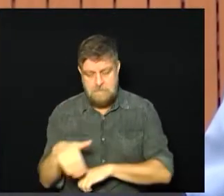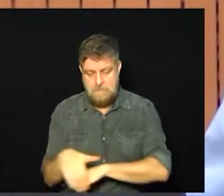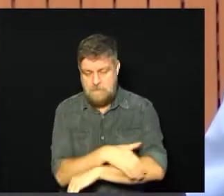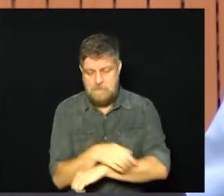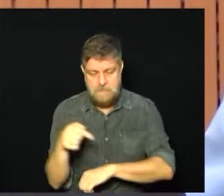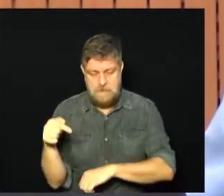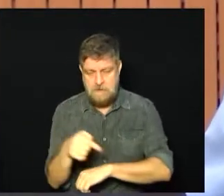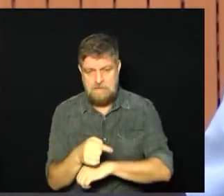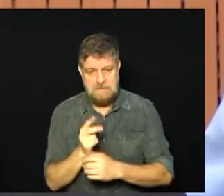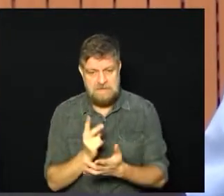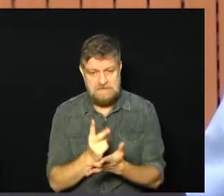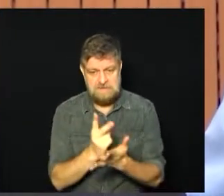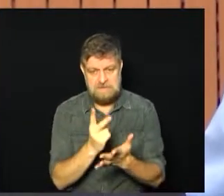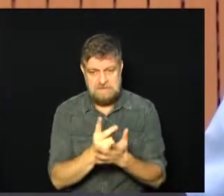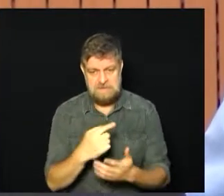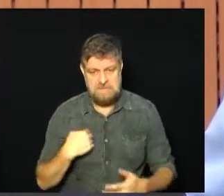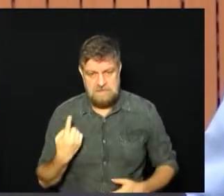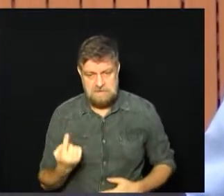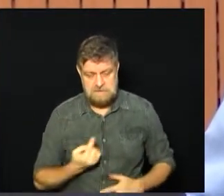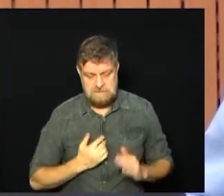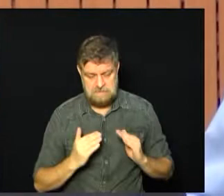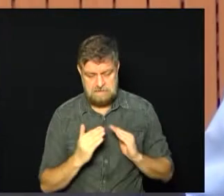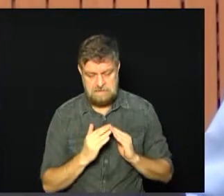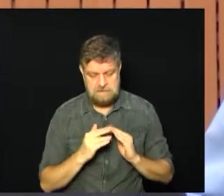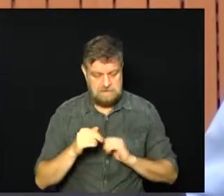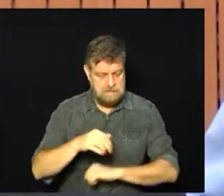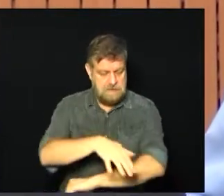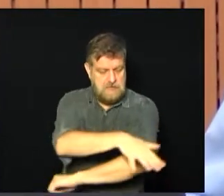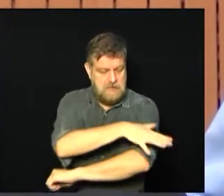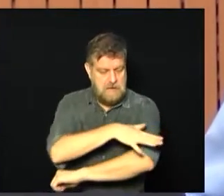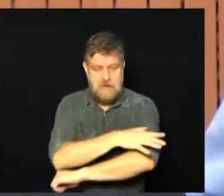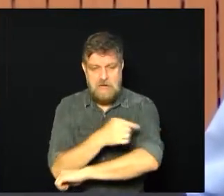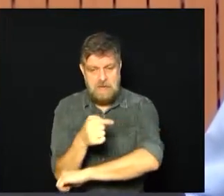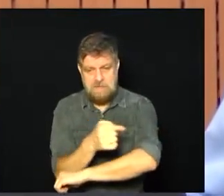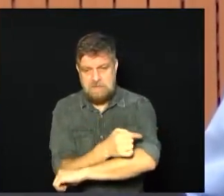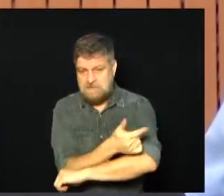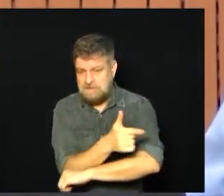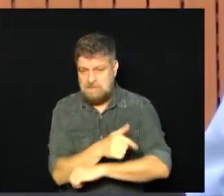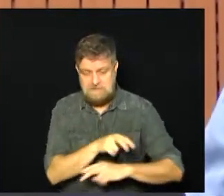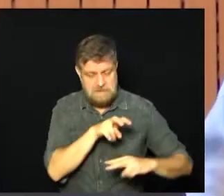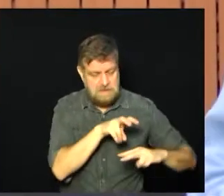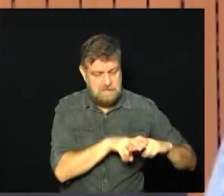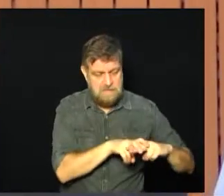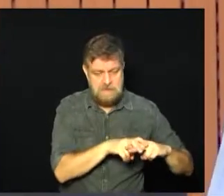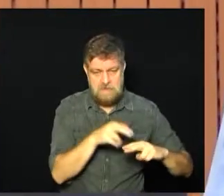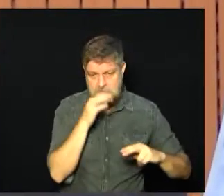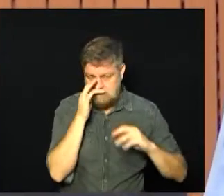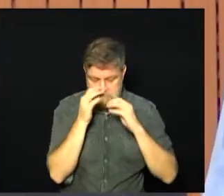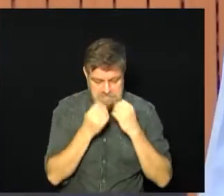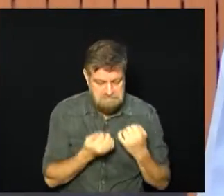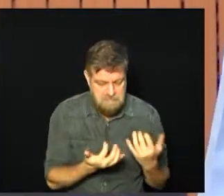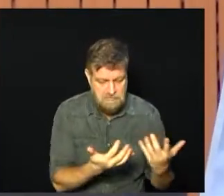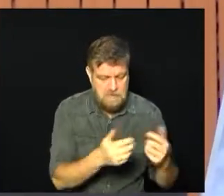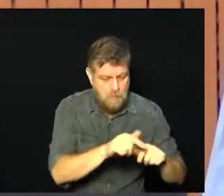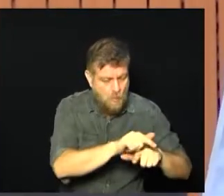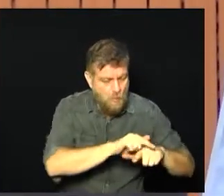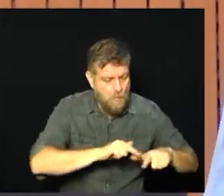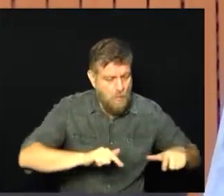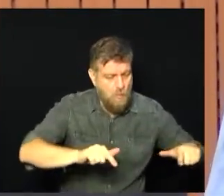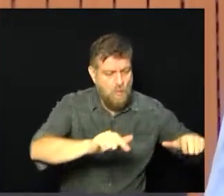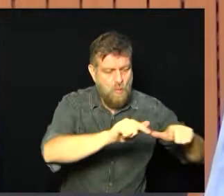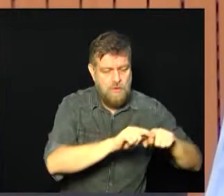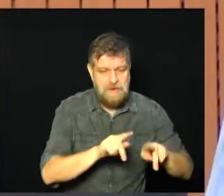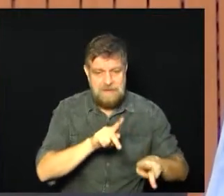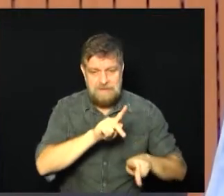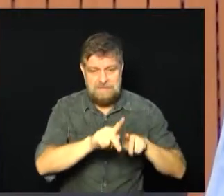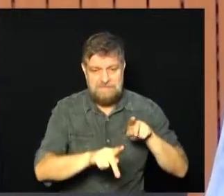de continuação das nossas casas, né? As praças deixaram de ter bancos, de ter jardins, e aí a população foi se